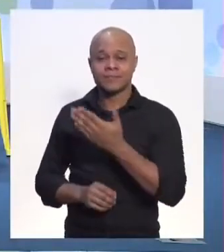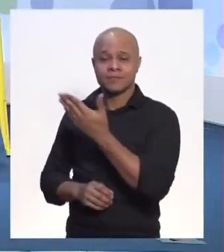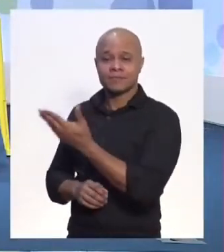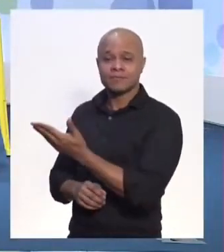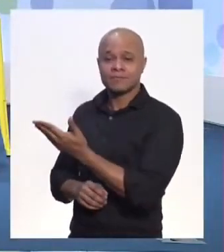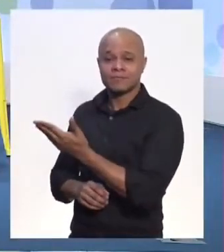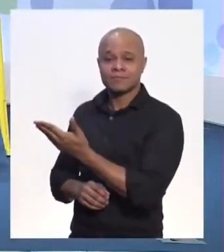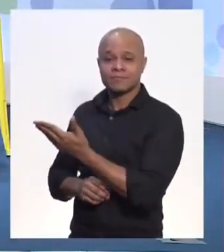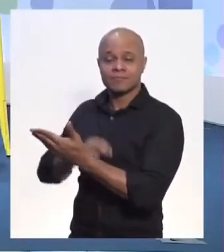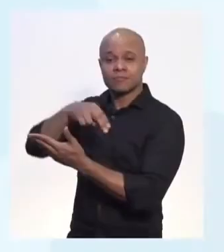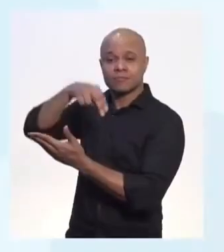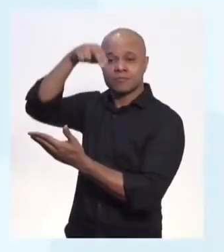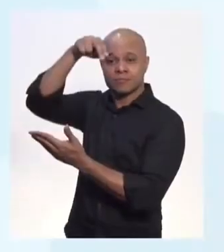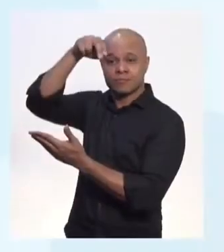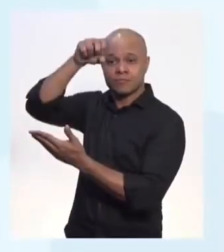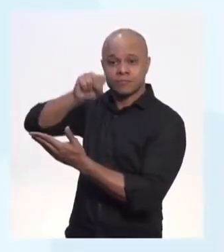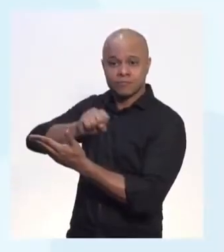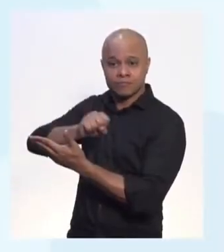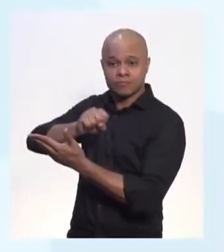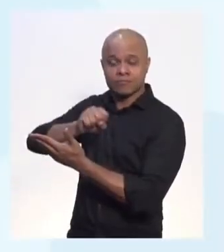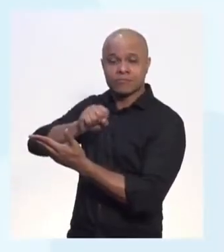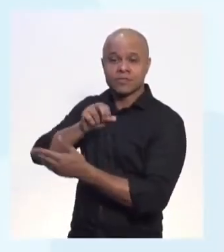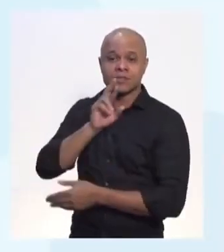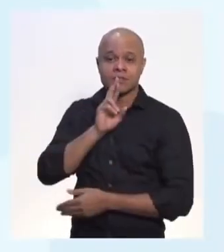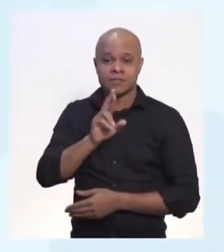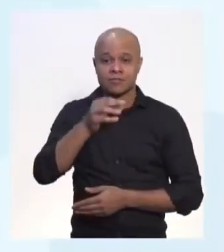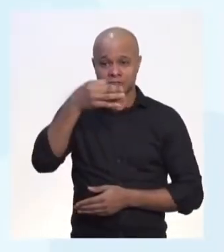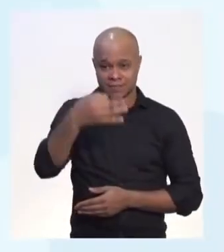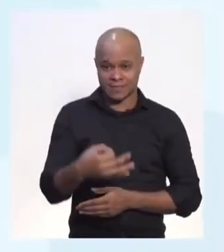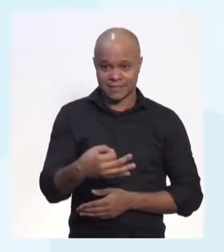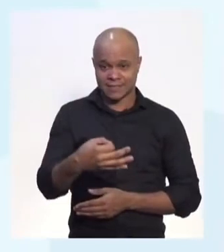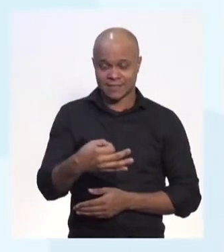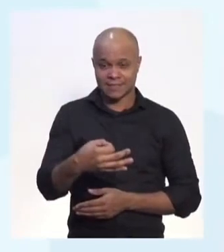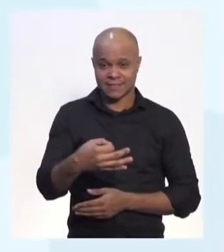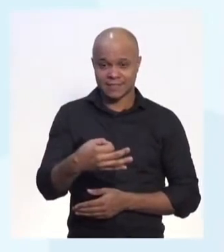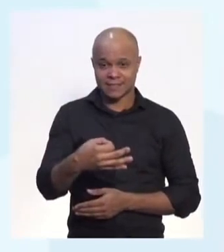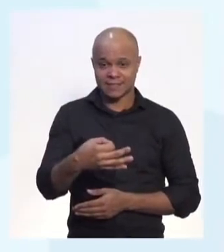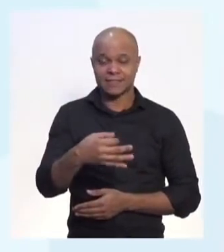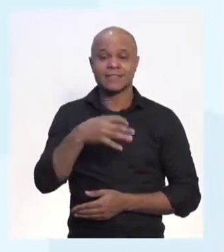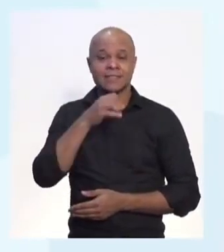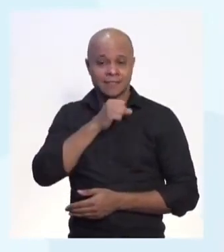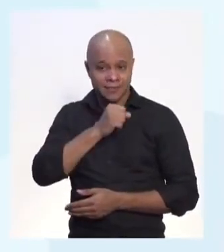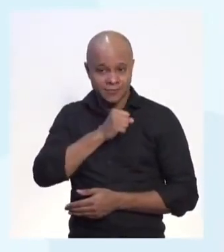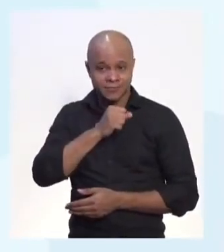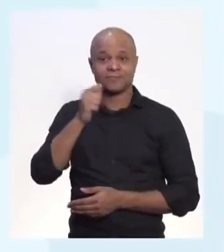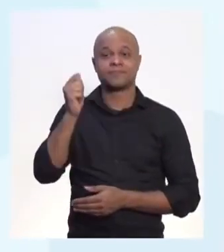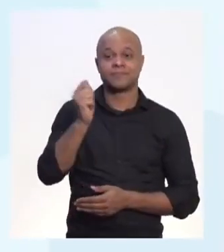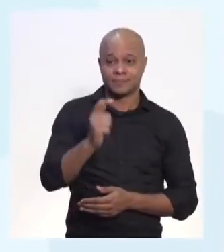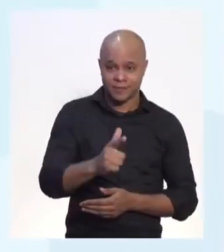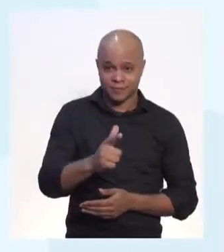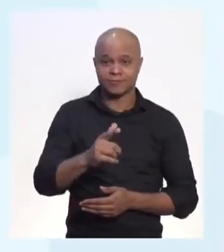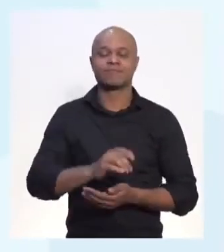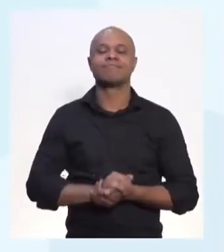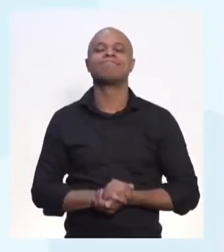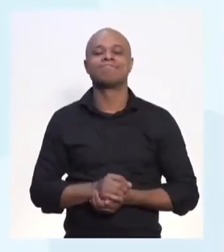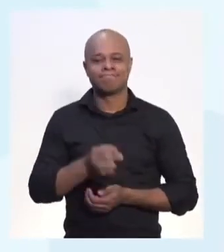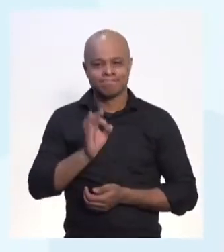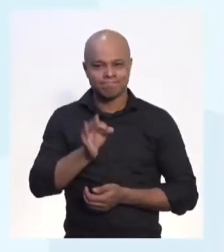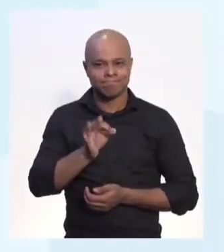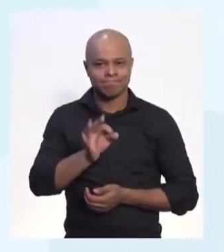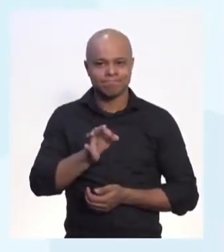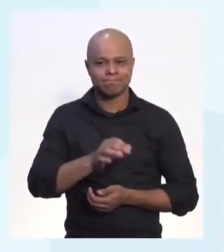sobre o norte e sul. Então, a resposta correta para a galera é a laranja e a azul. Certinho? É isso aí,